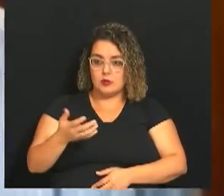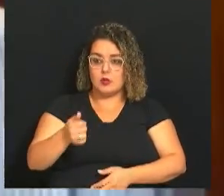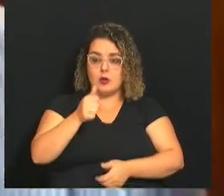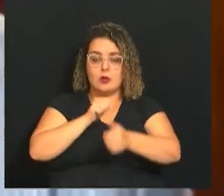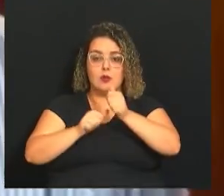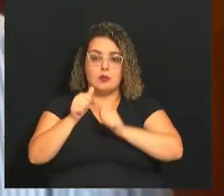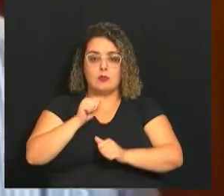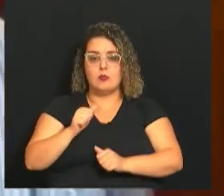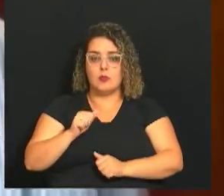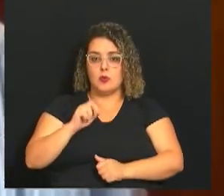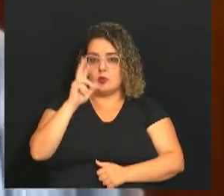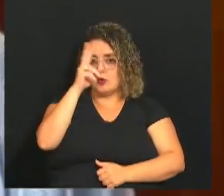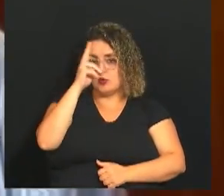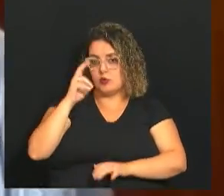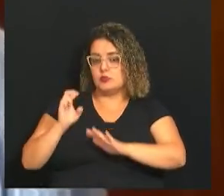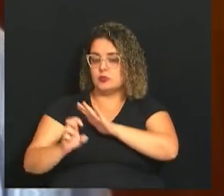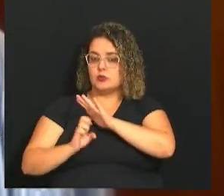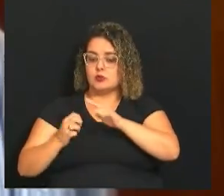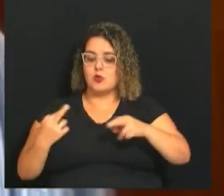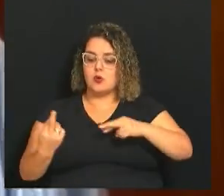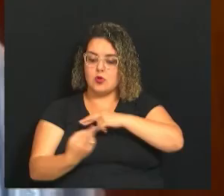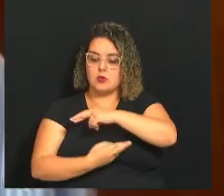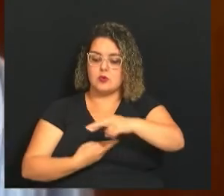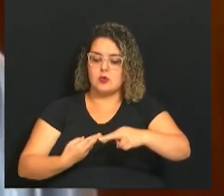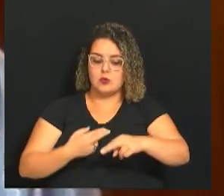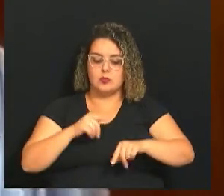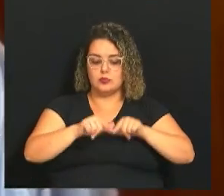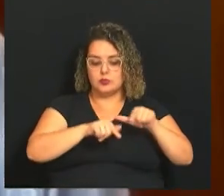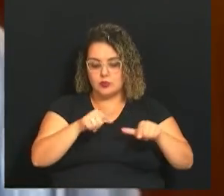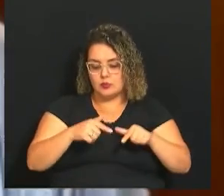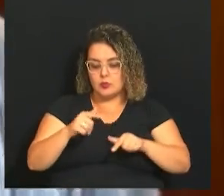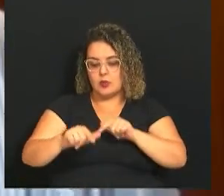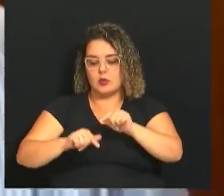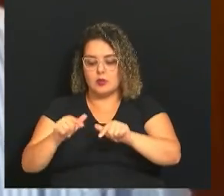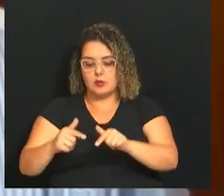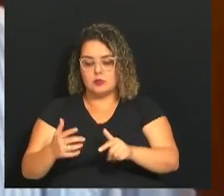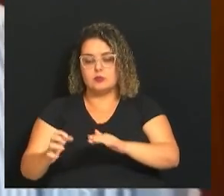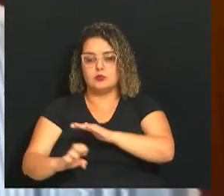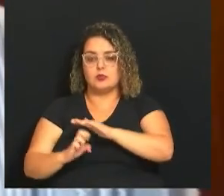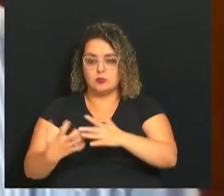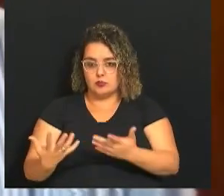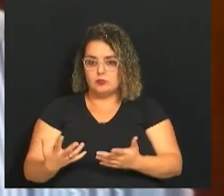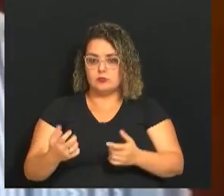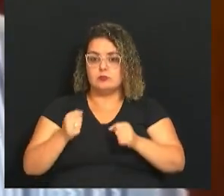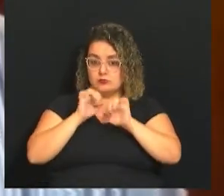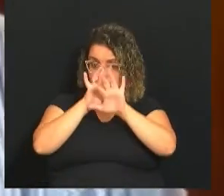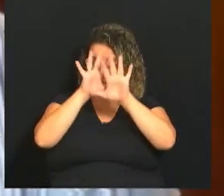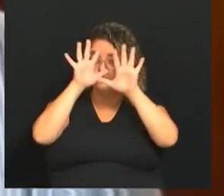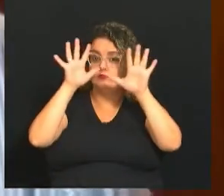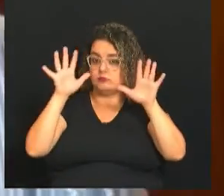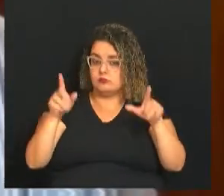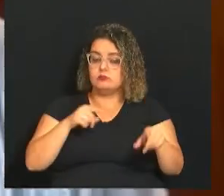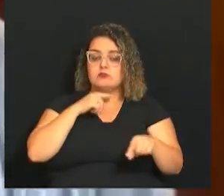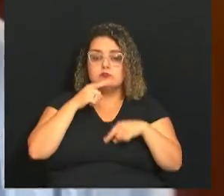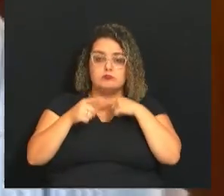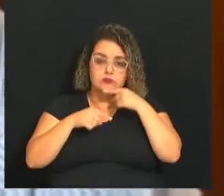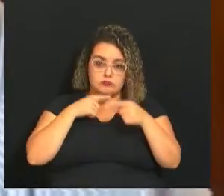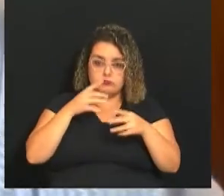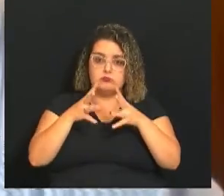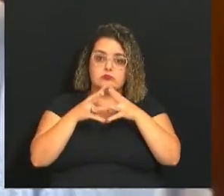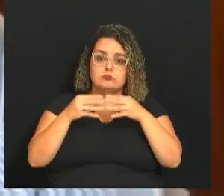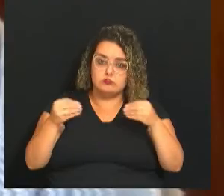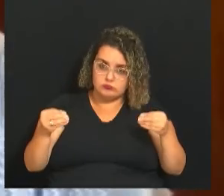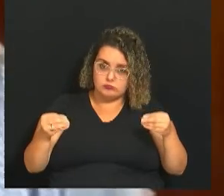empresa e essa relação com o funcionário, com o trabalho. Eu acho que deu para tirar várias dúvidas,